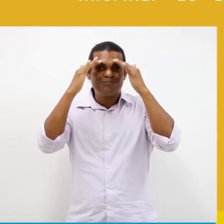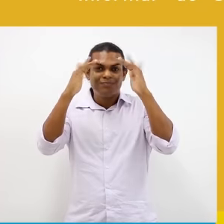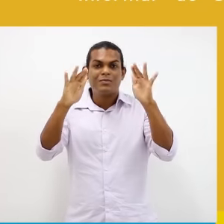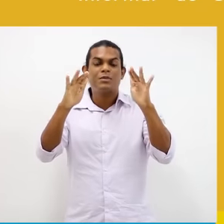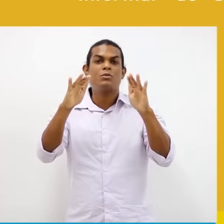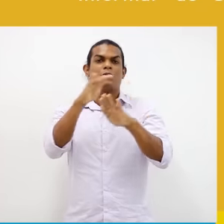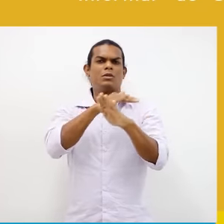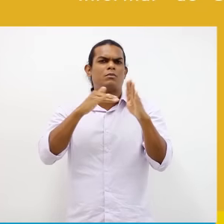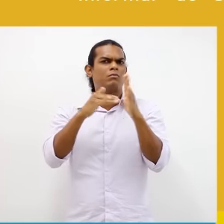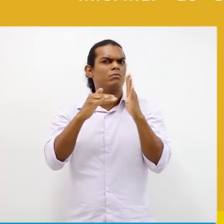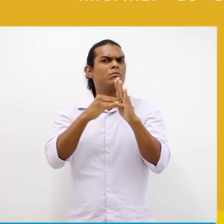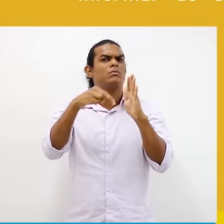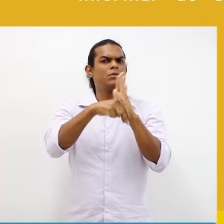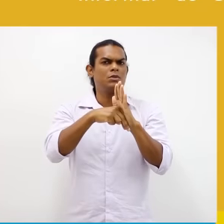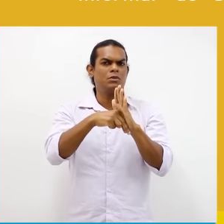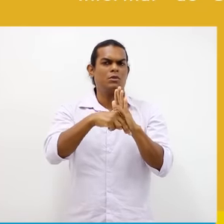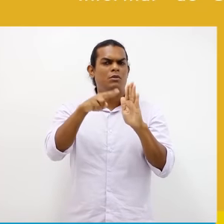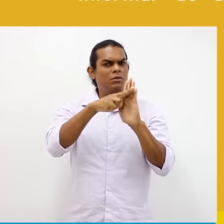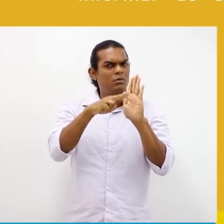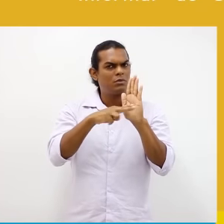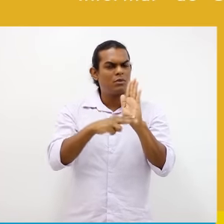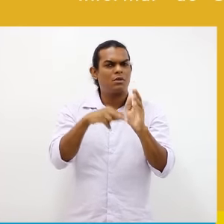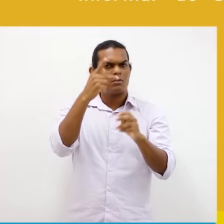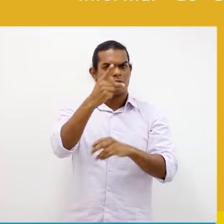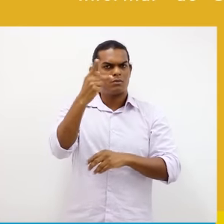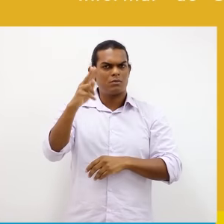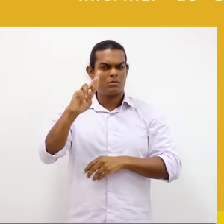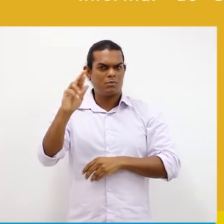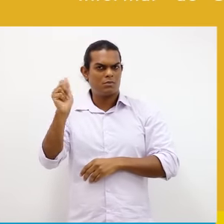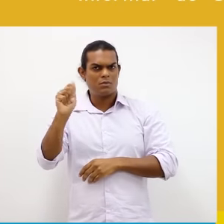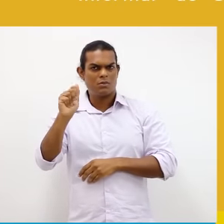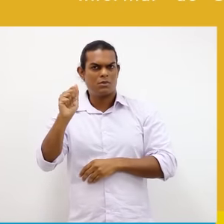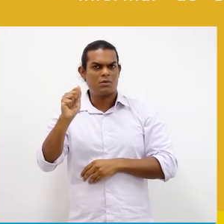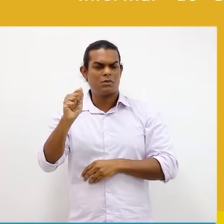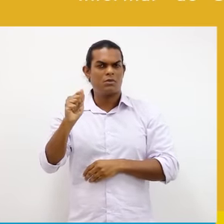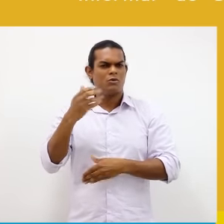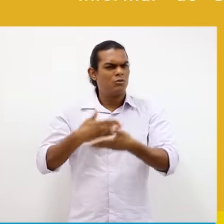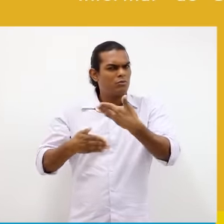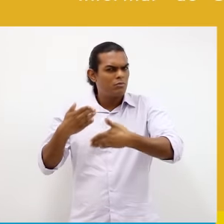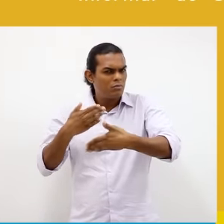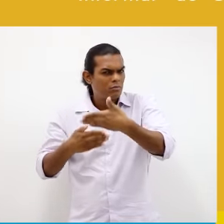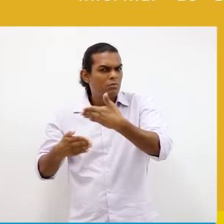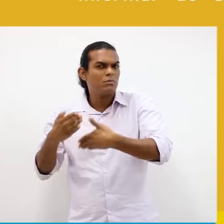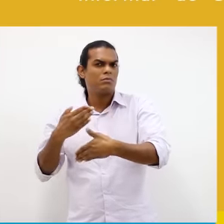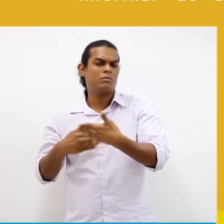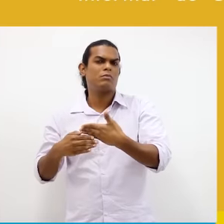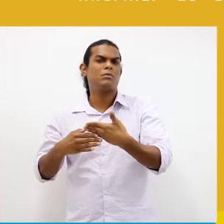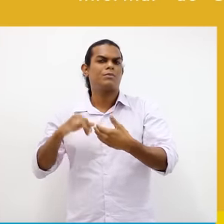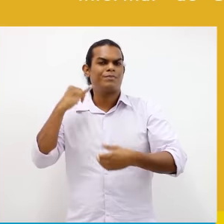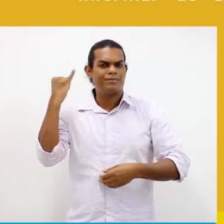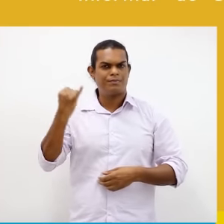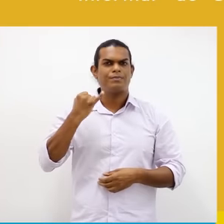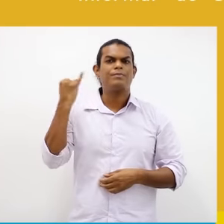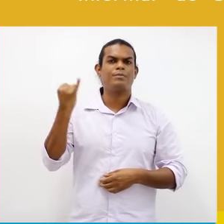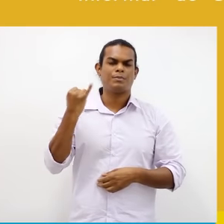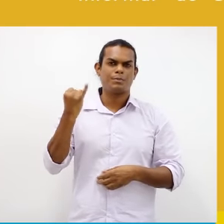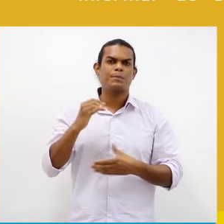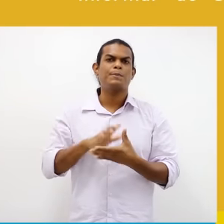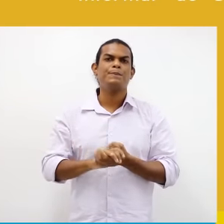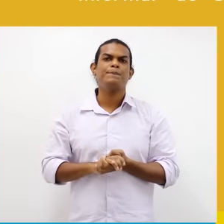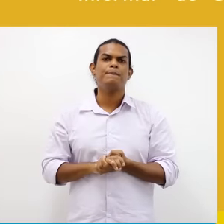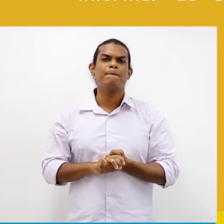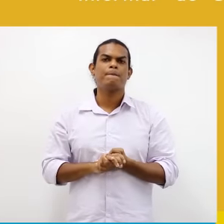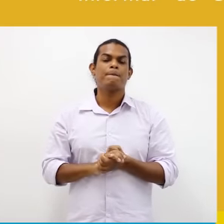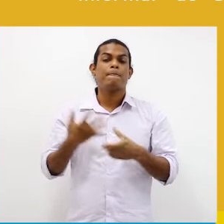da execução do PPRA. O seu envolvimento no PPRA é importante para o sucesso dele. Seguir as orientações